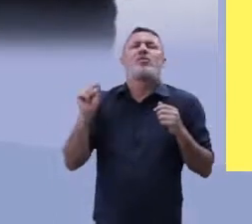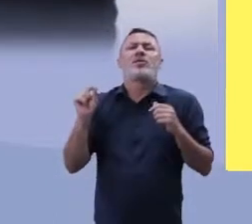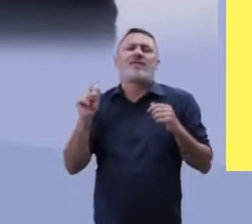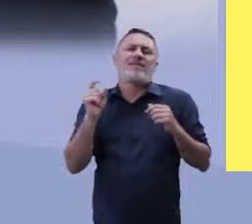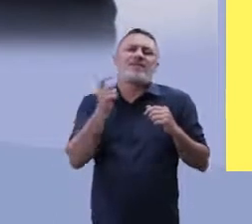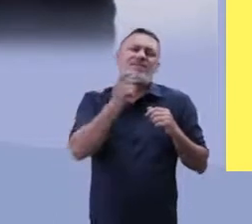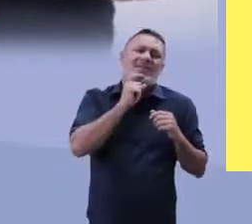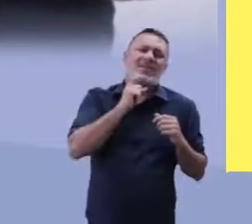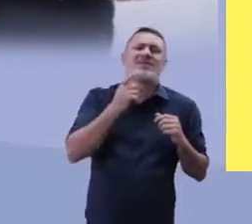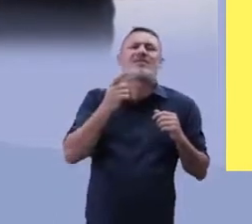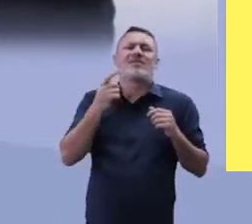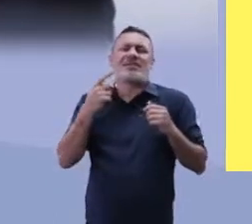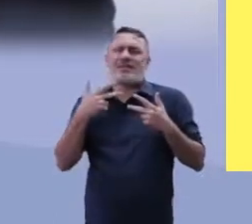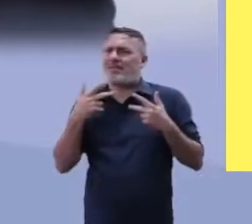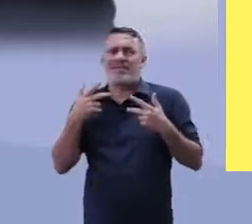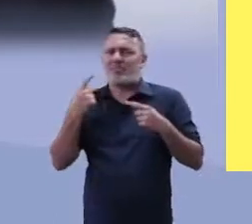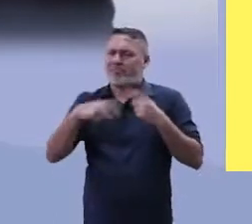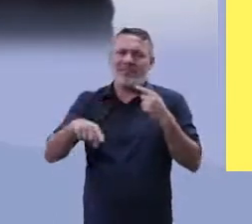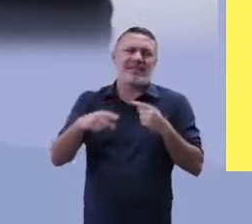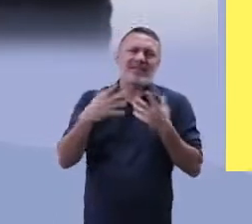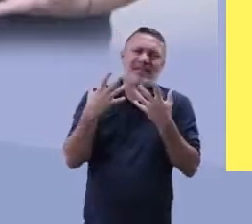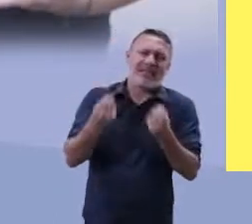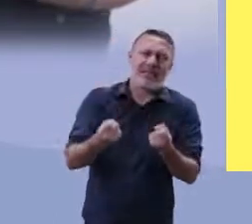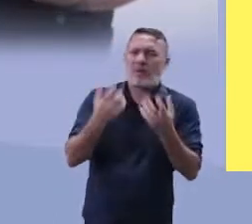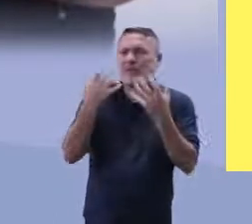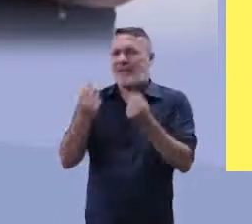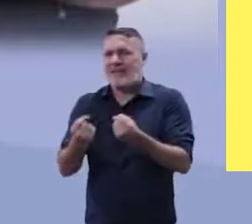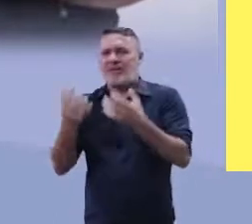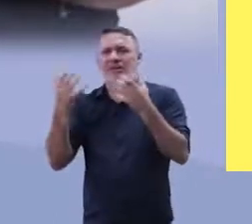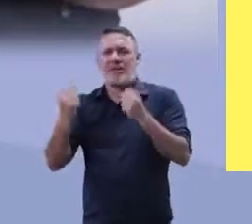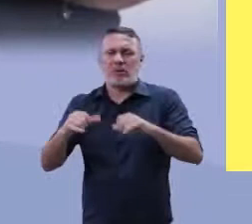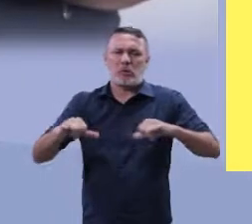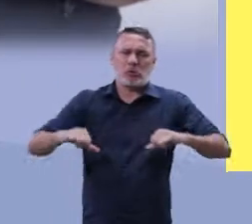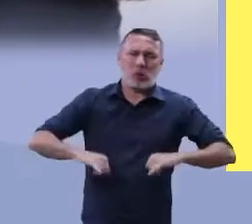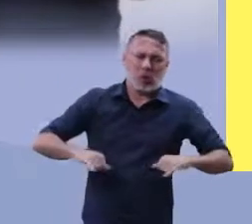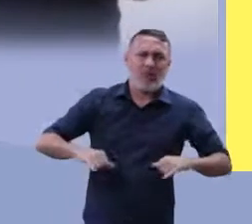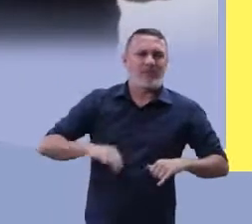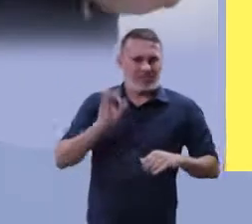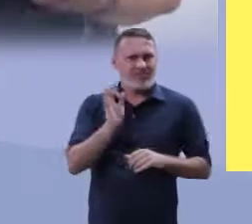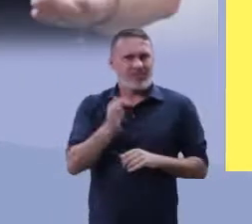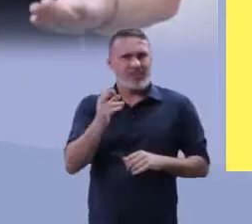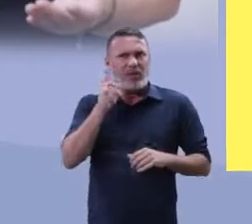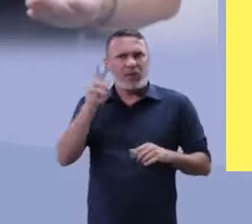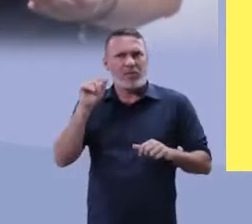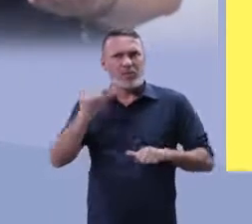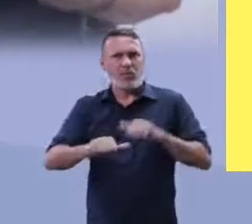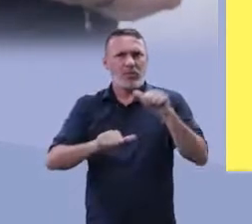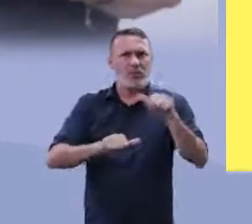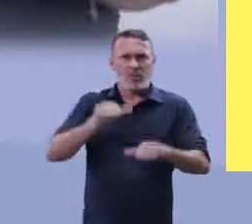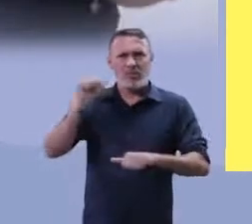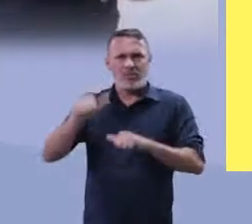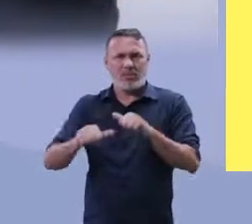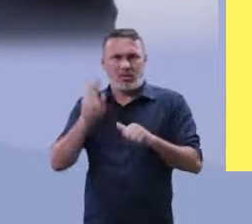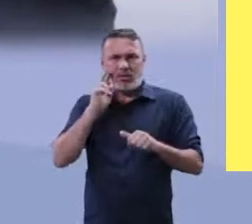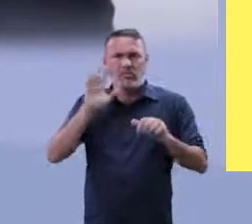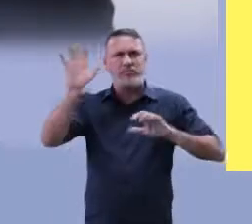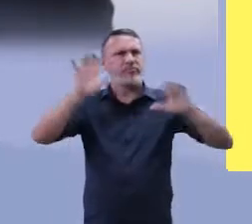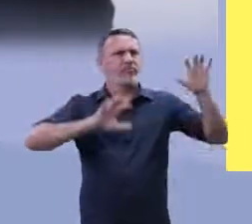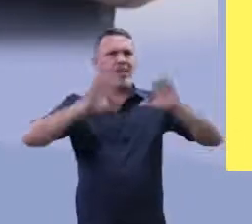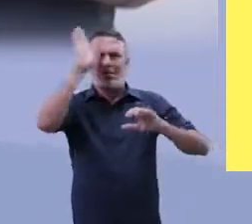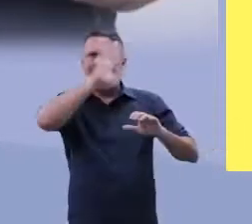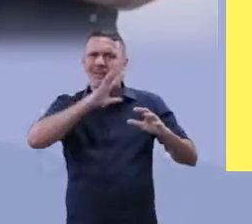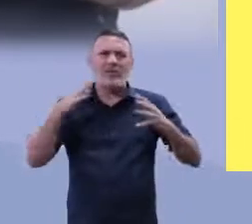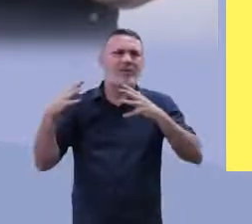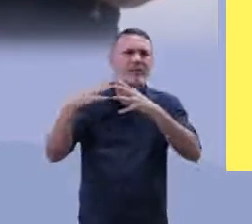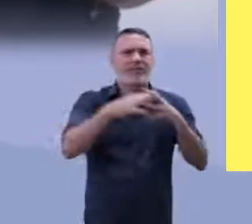triste, seco, em estado de grande sofrimento. Está percebendo as mudanças? Além de tudo